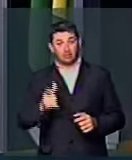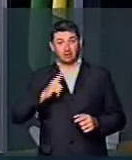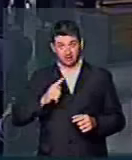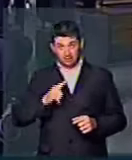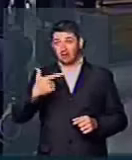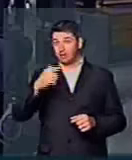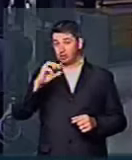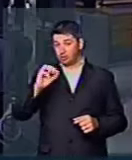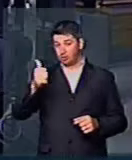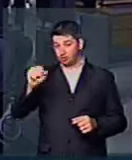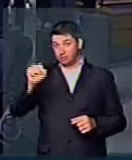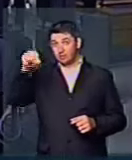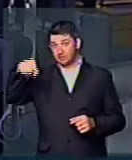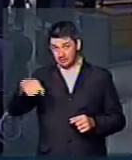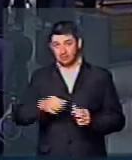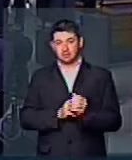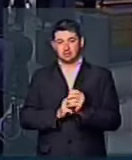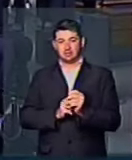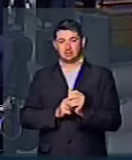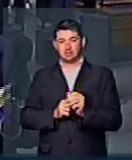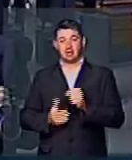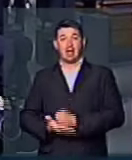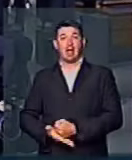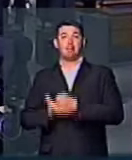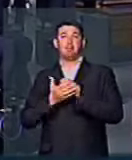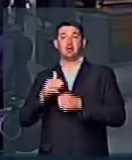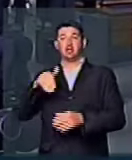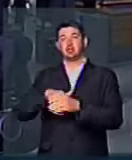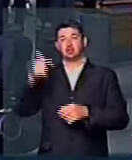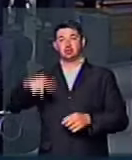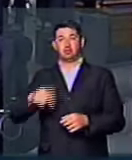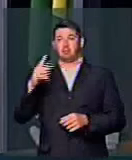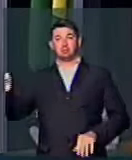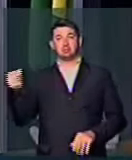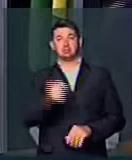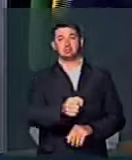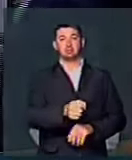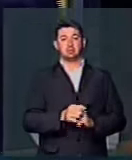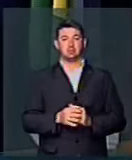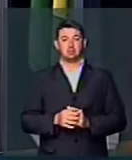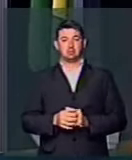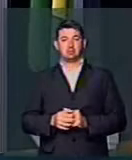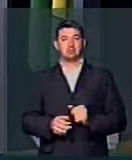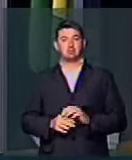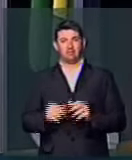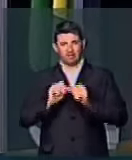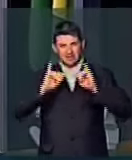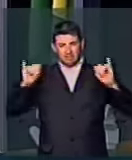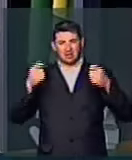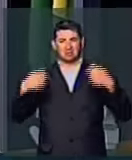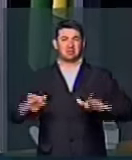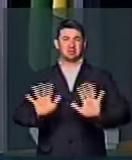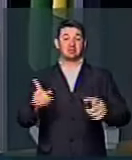em 2018, sim, homologação de candidaturas. O PT escolhe o nome e corre para o abraço, nem faz mais